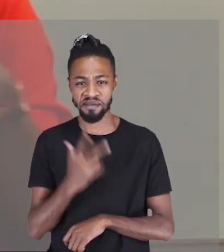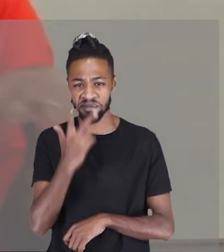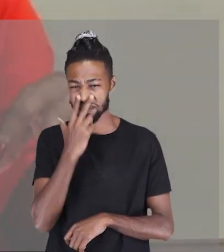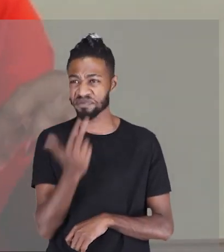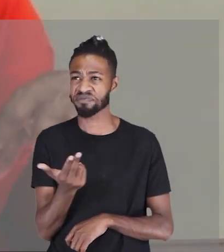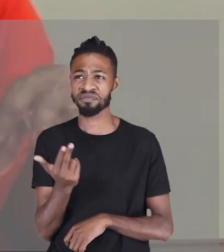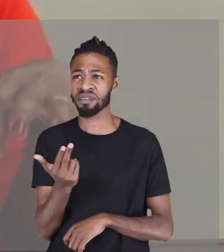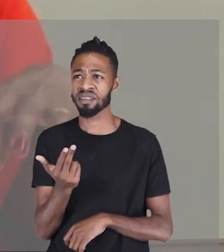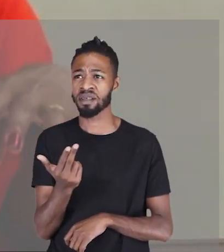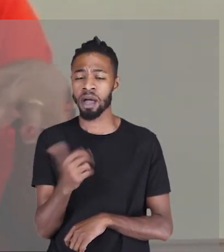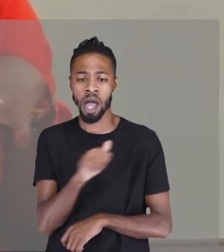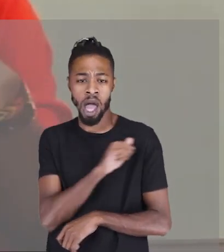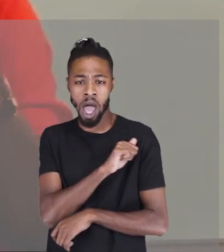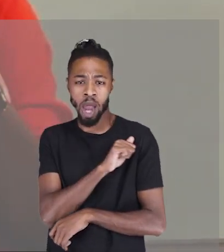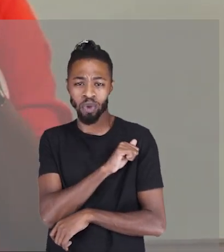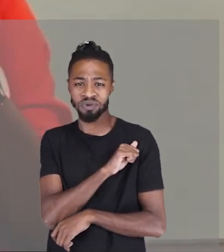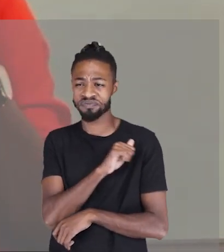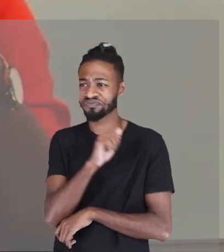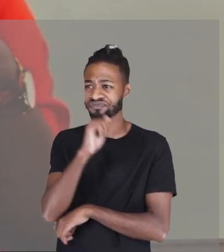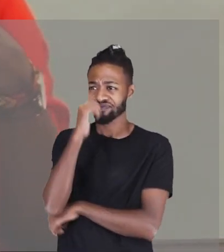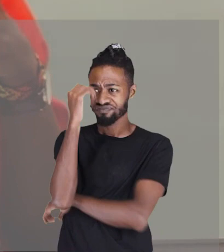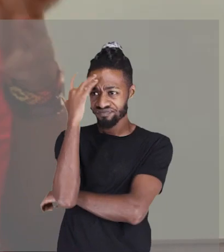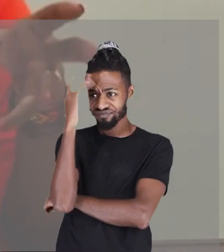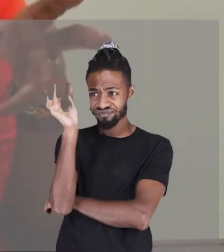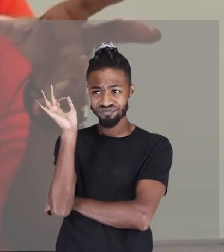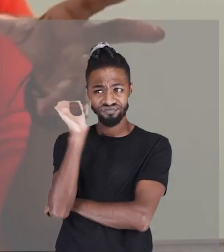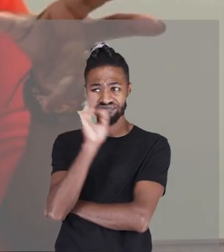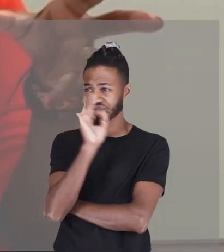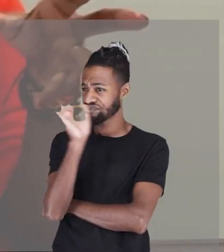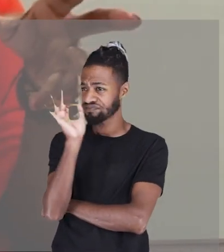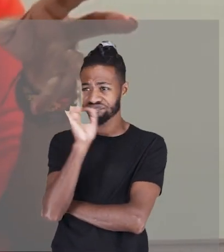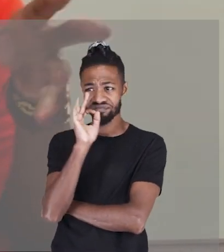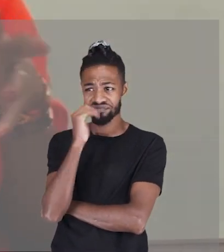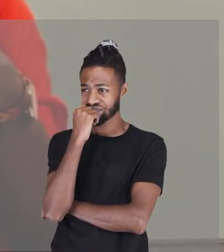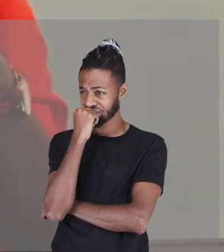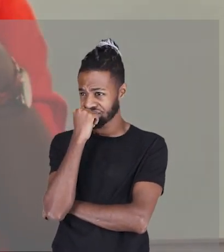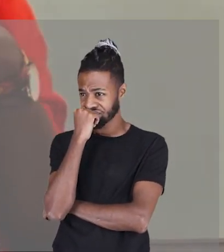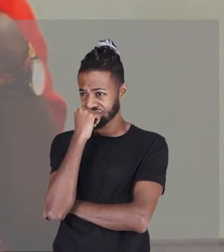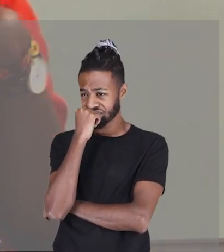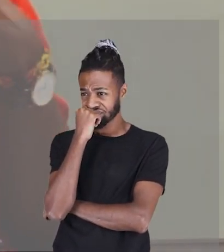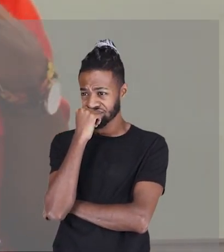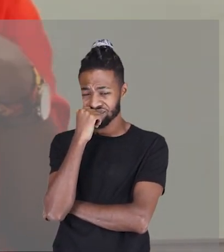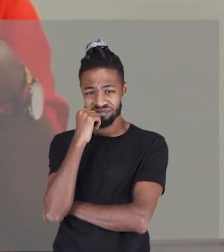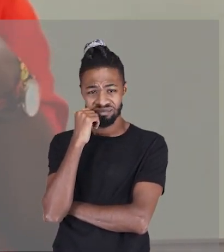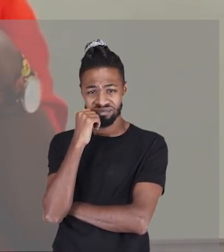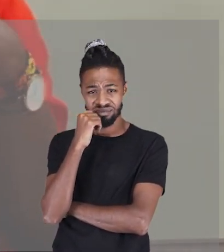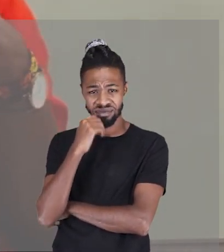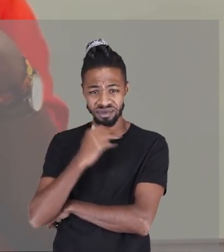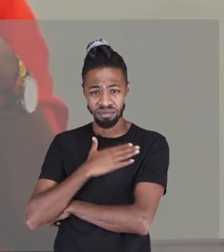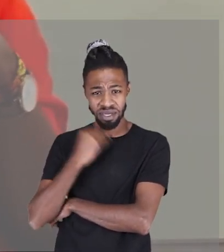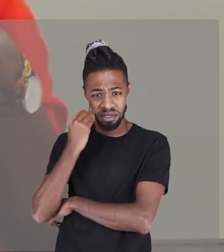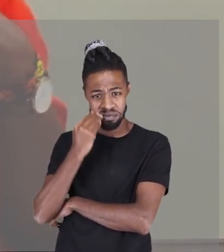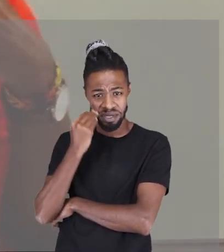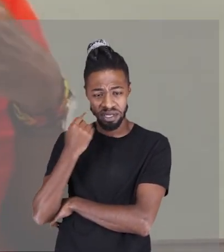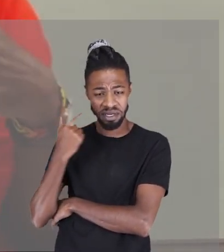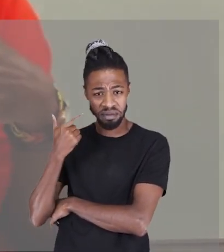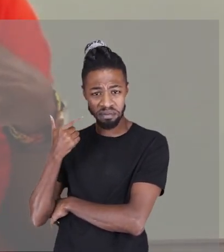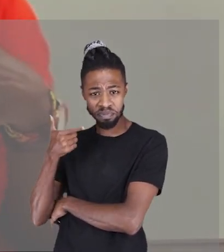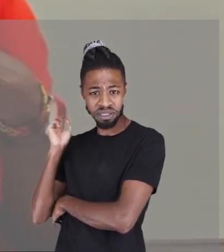nesse nível, não tem o menor sentido para os alunos. São passados,